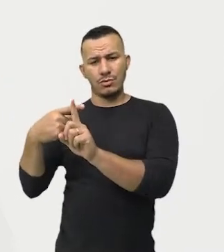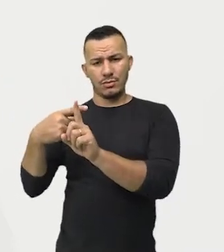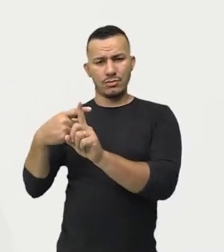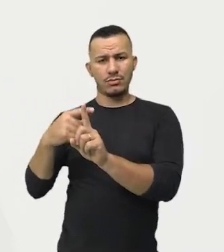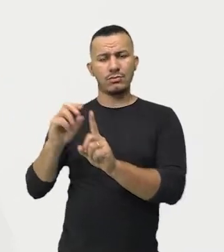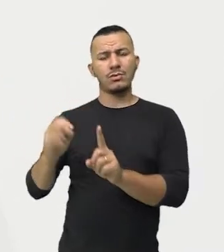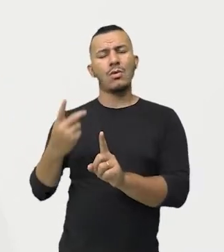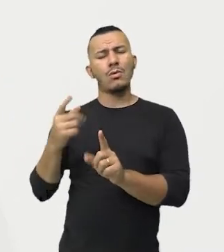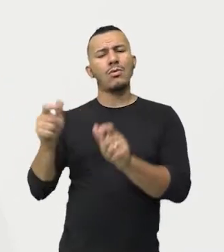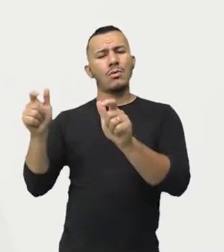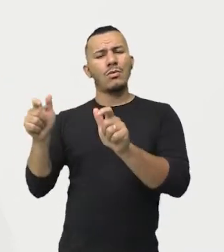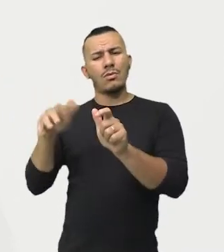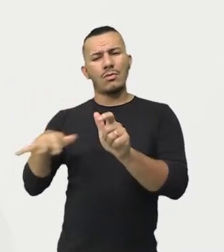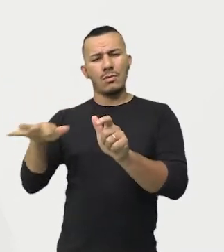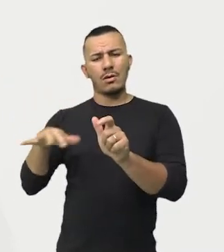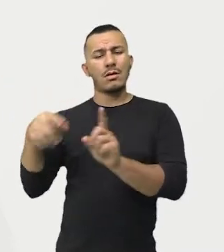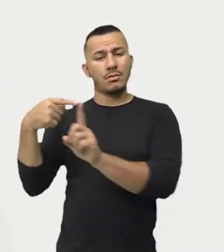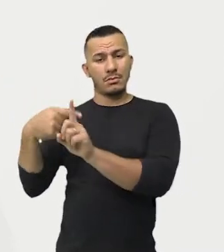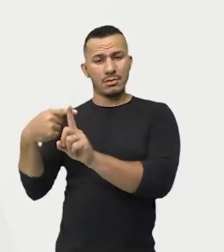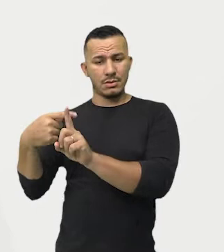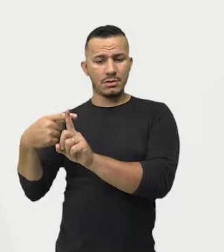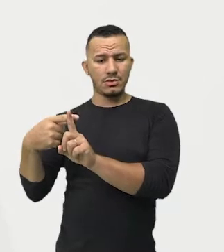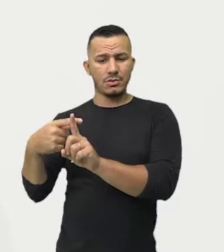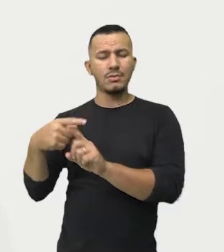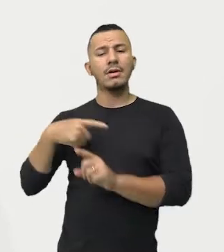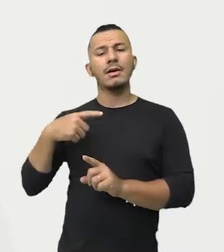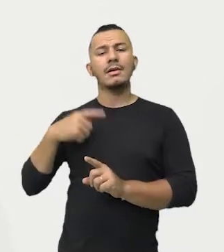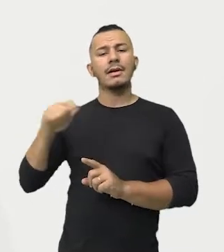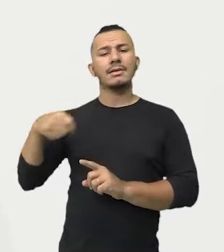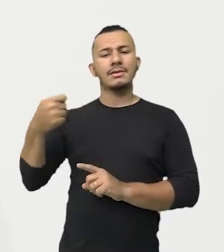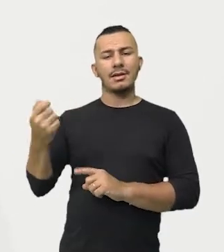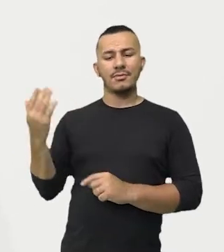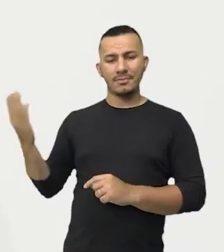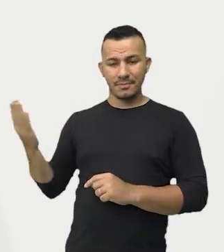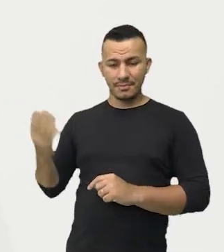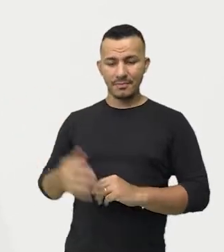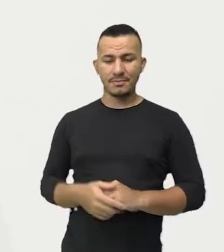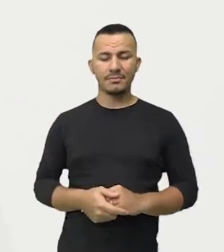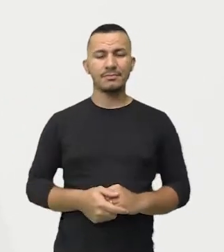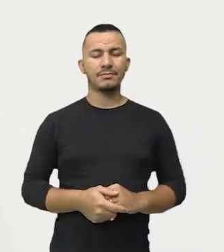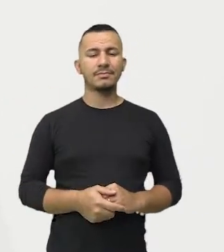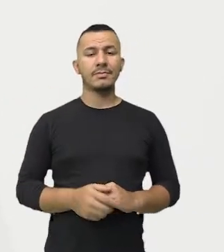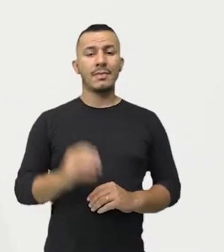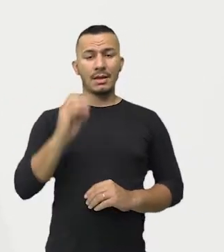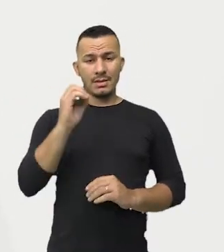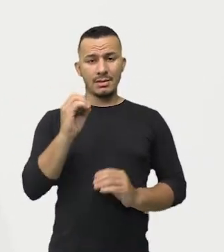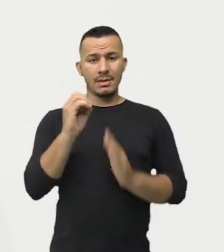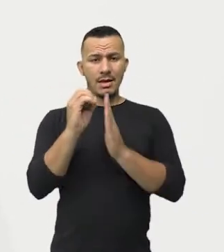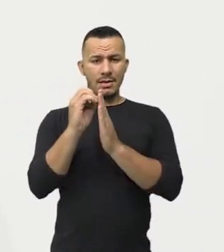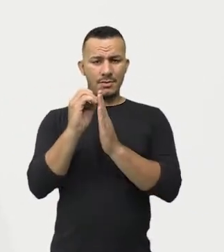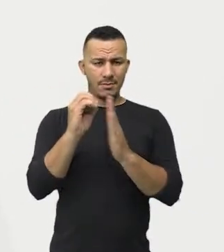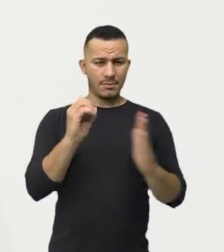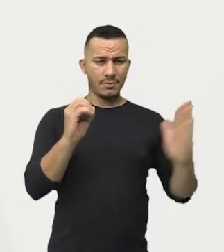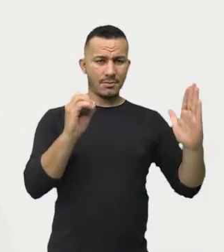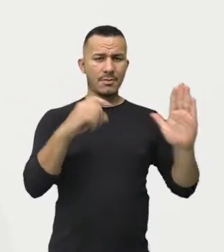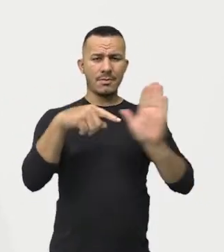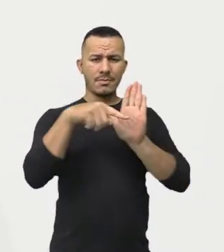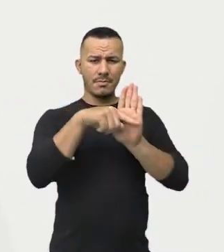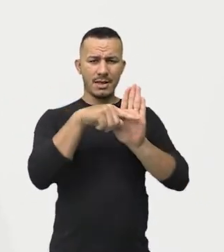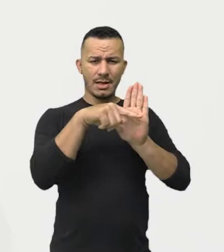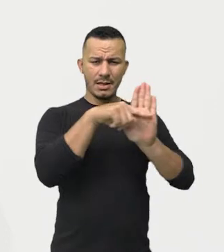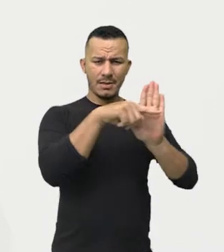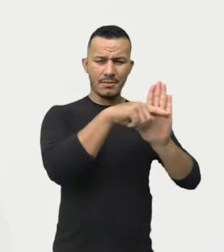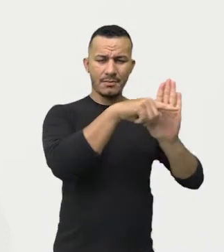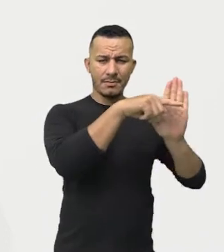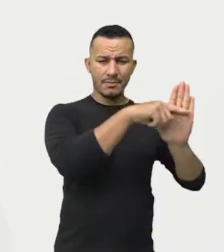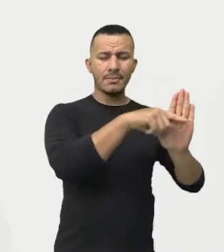sentido positivo, tá legal? Que a gente representa pelo sinal de mais. E de 0 a menos